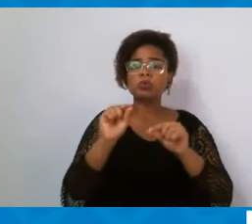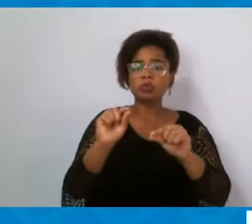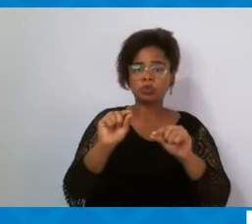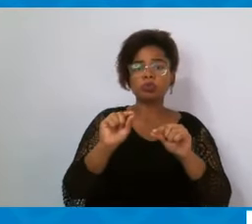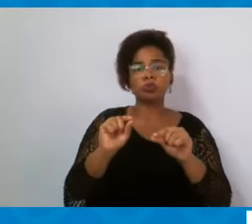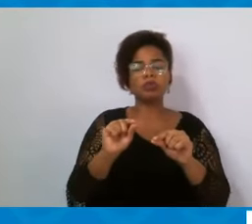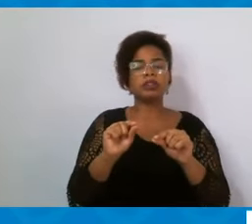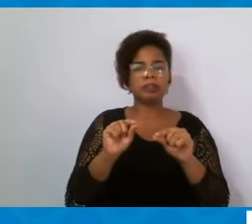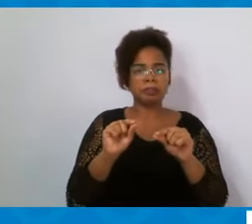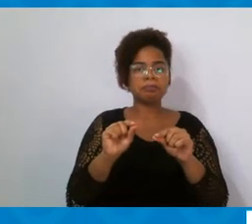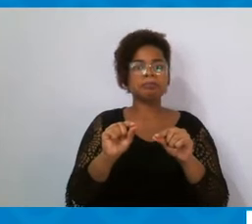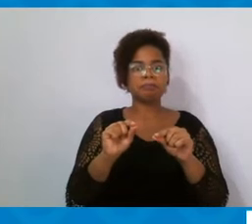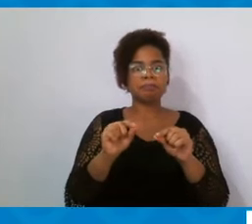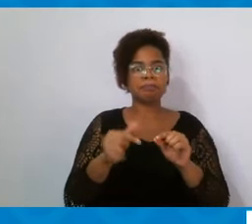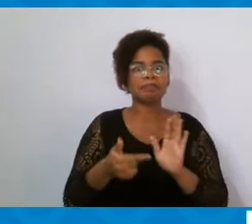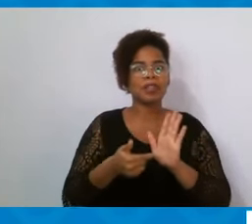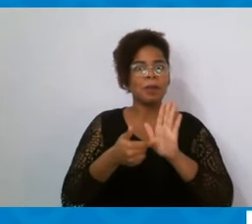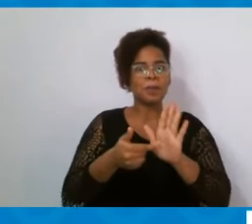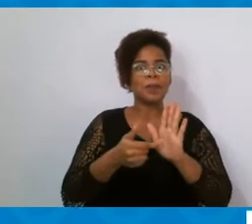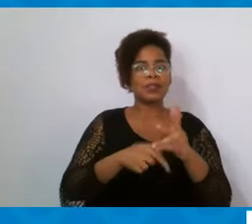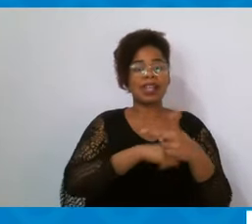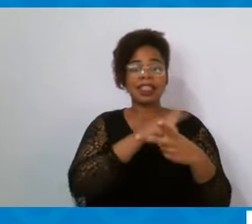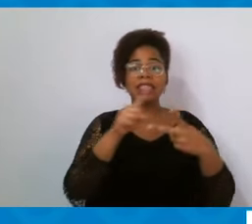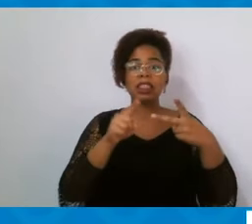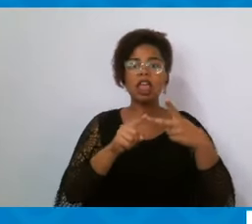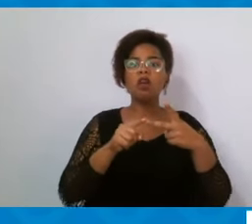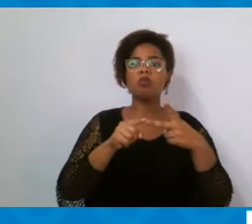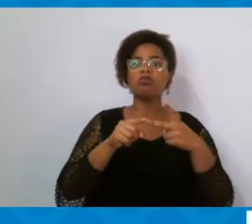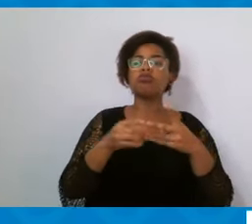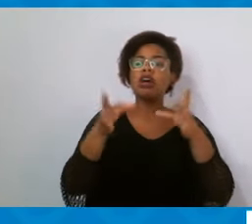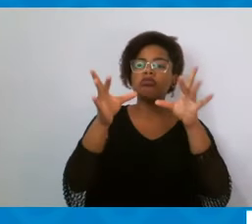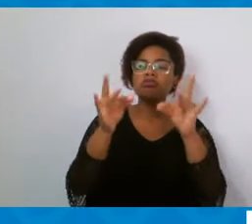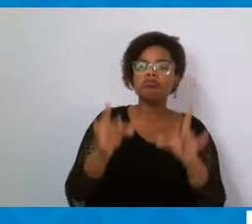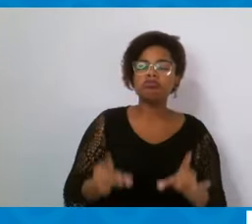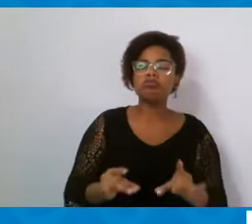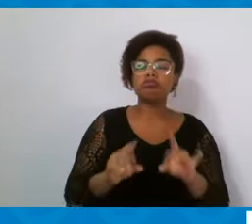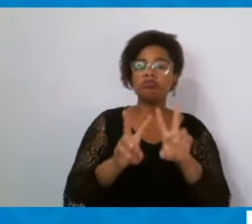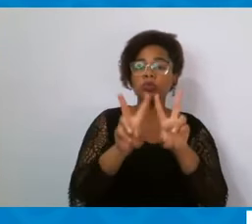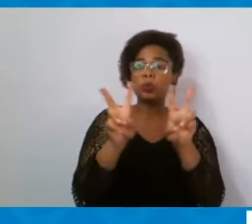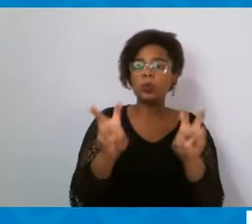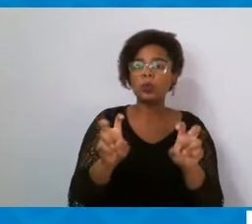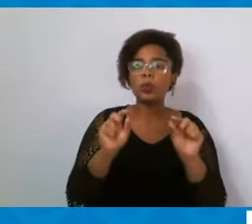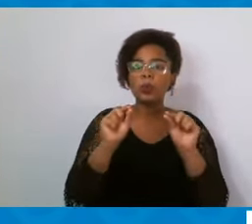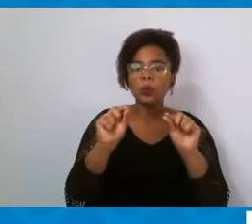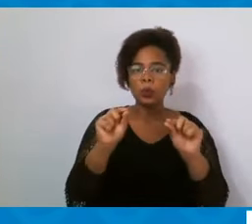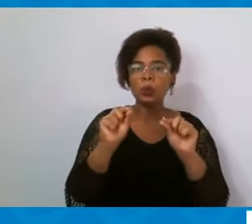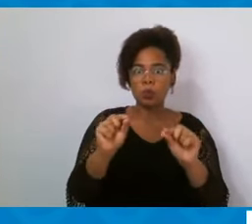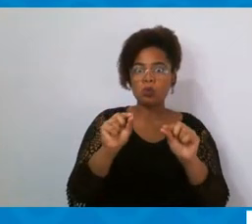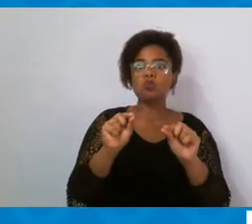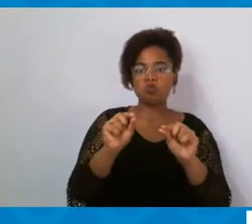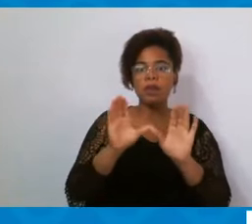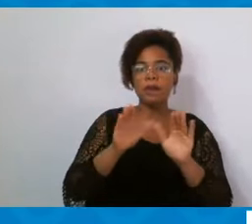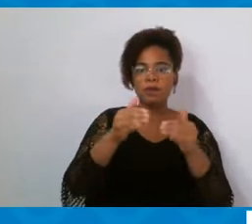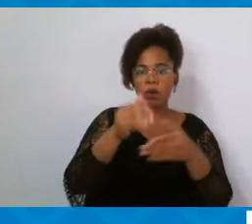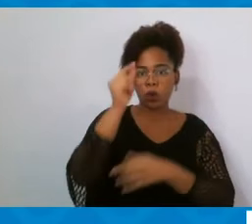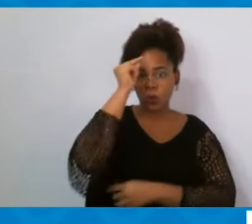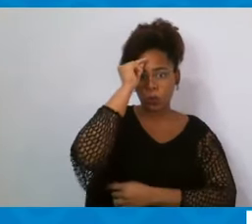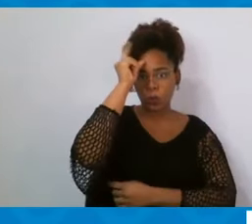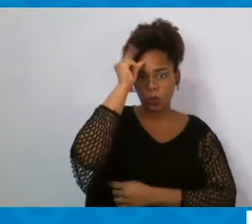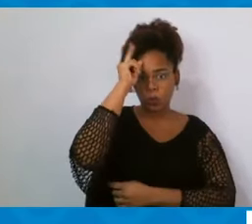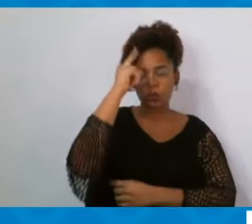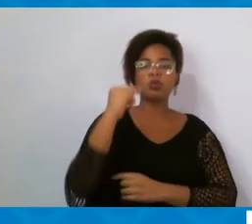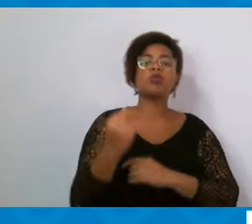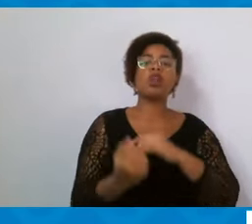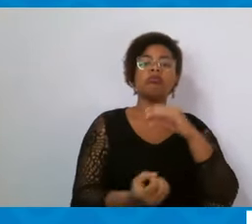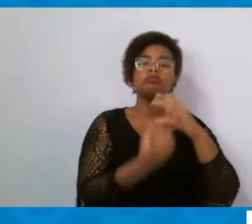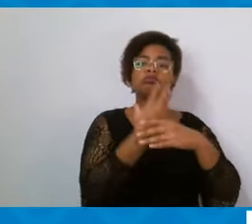essa segunda parte da definição, que é um anglicismo substituível por cultura fabril, ou seja, a gente pode fabricar